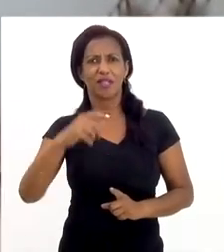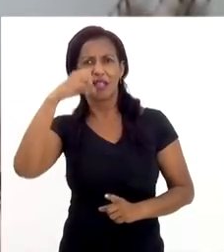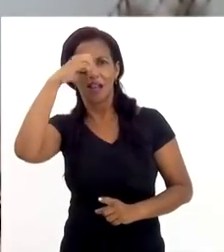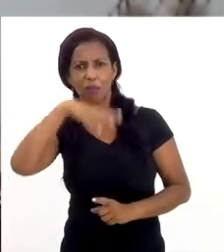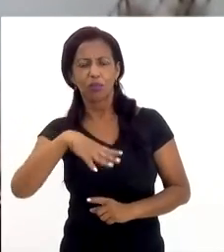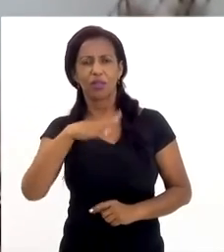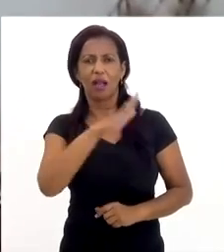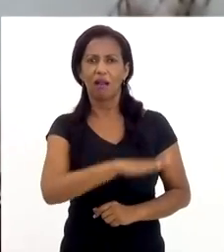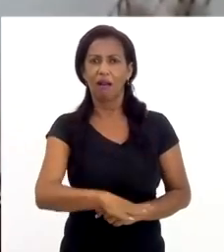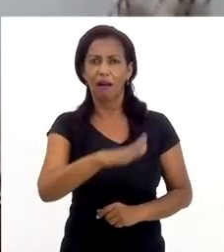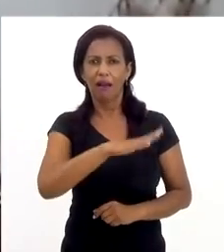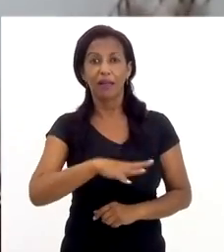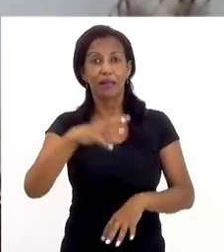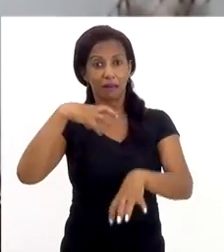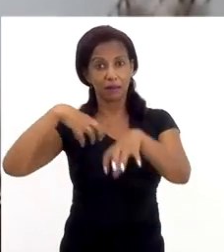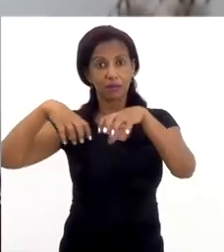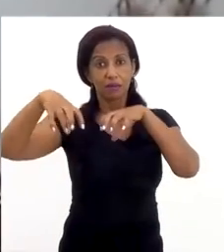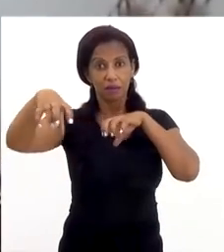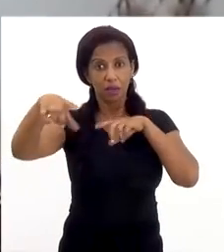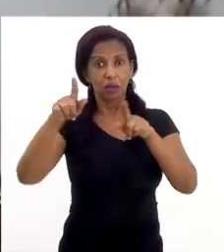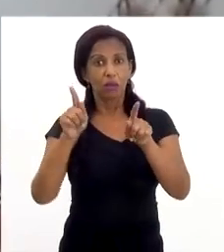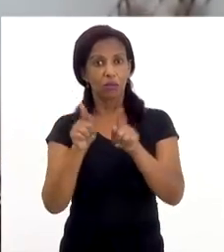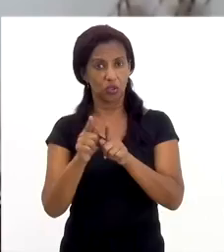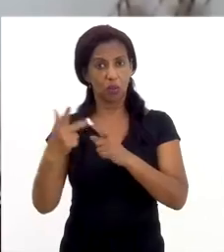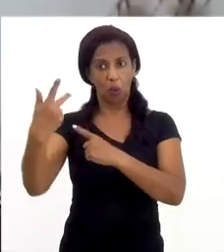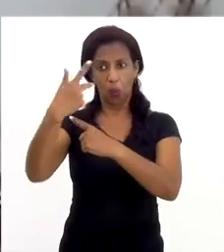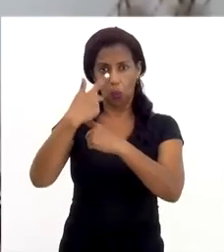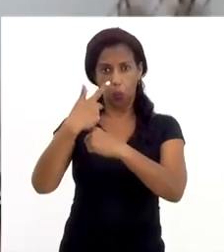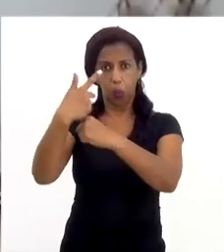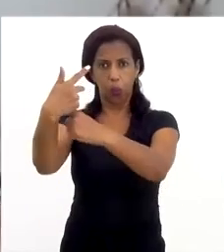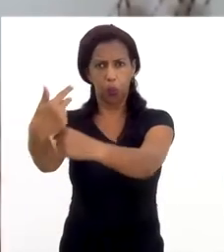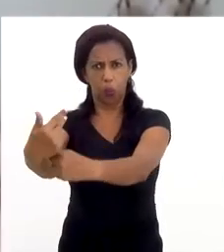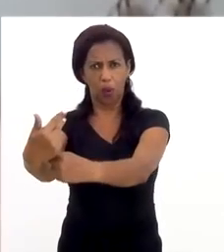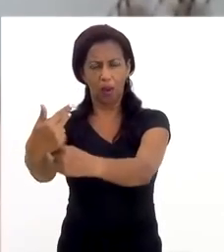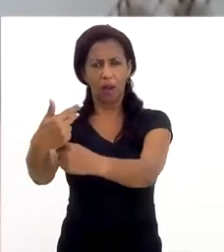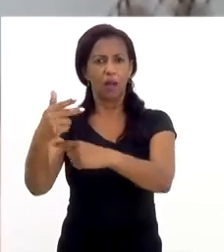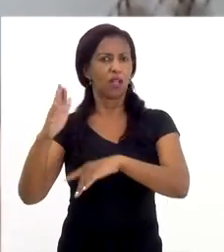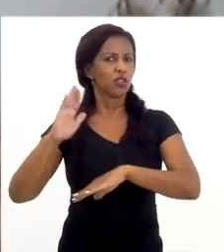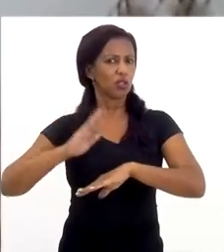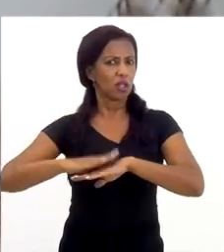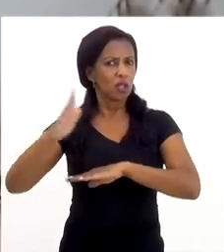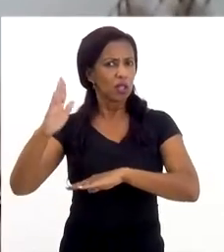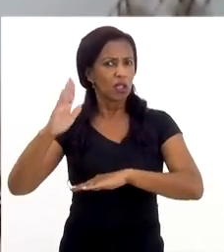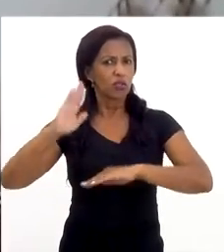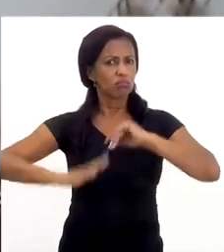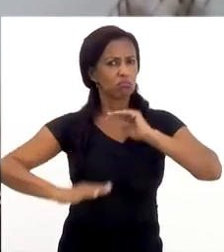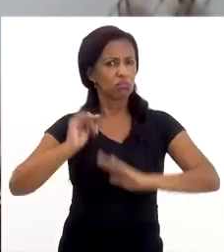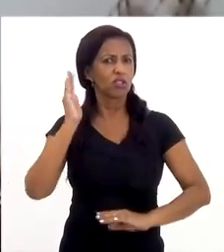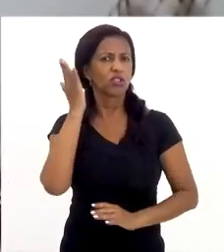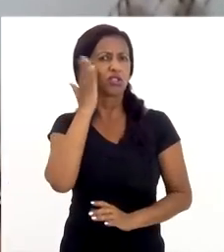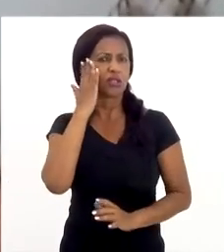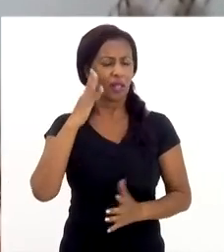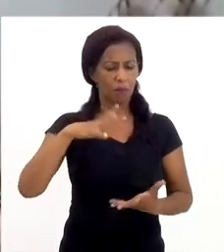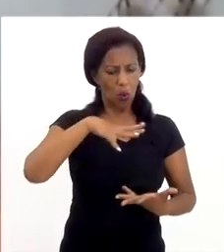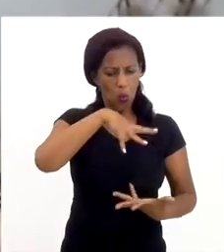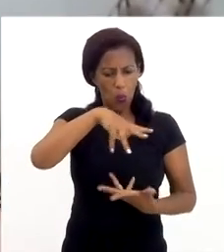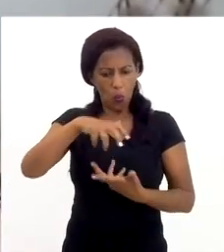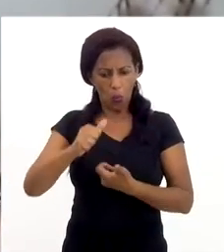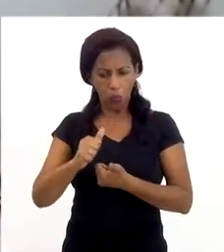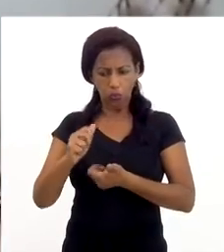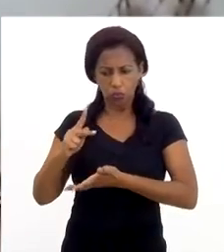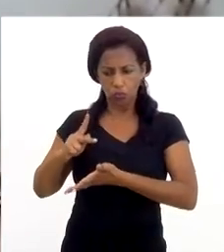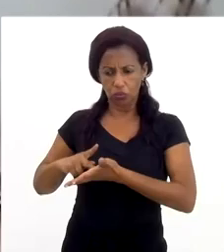conseguir e estuprar a criança virtualmente os grandes especialistas já posiciona Não Existe diferença